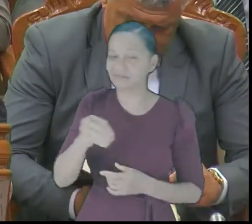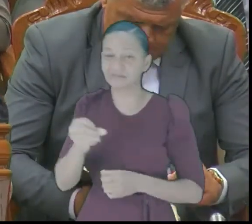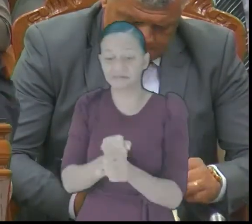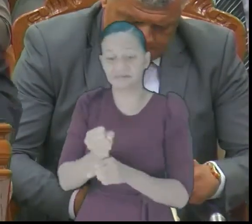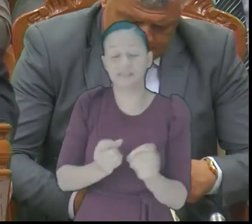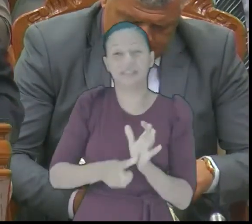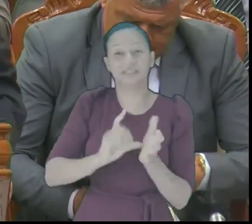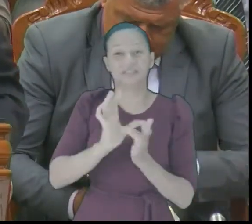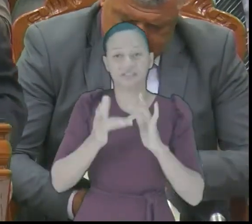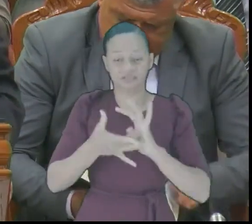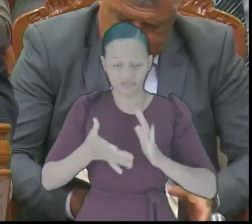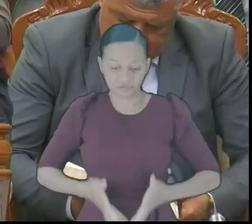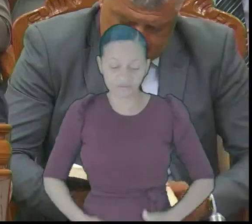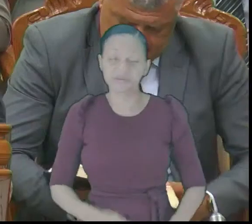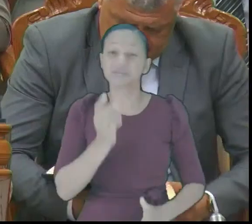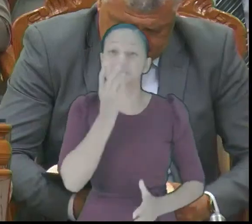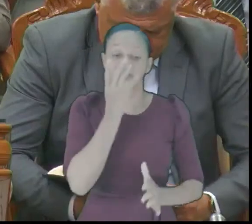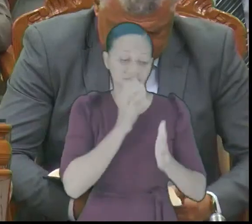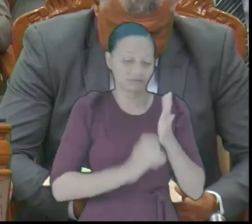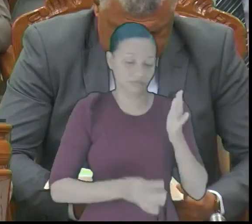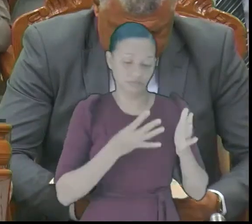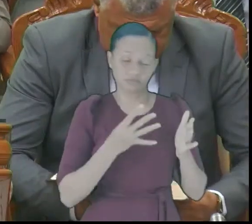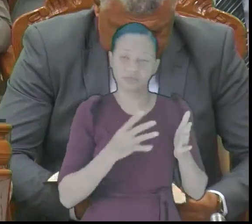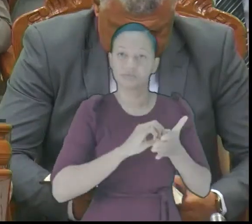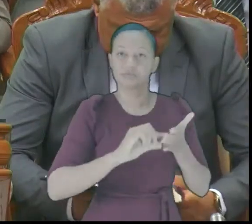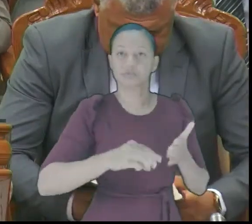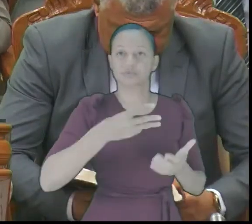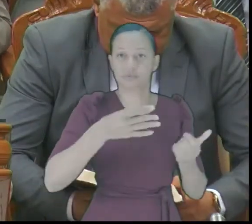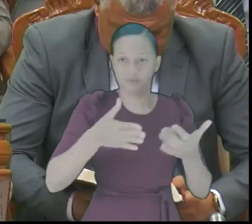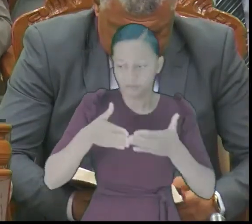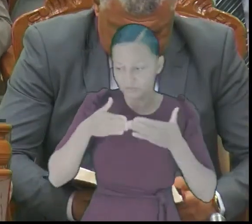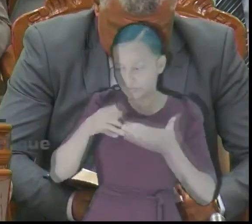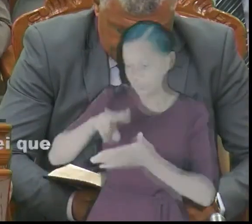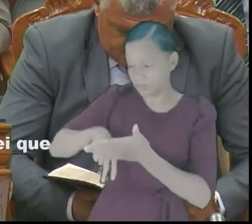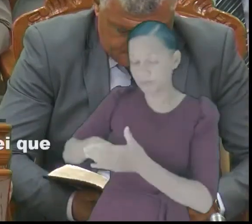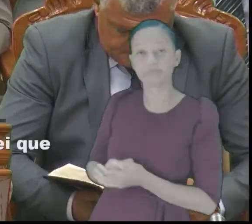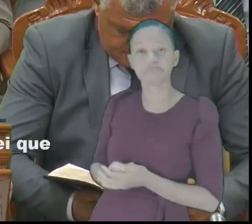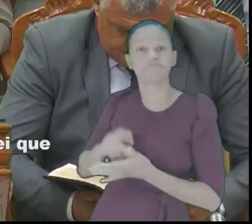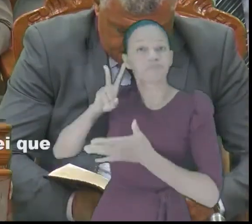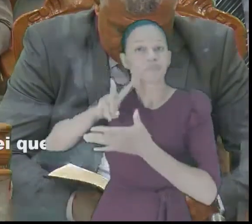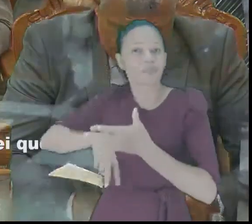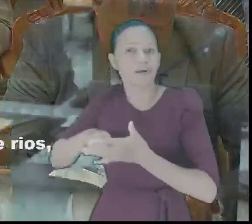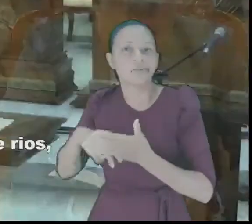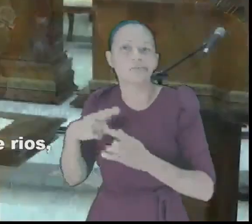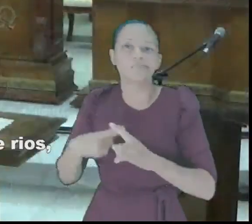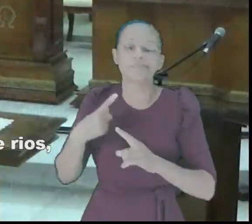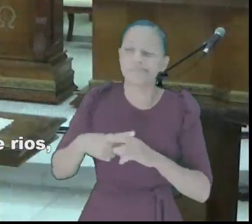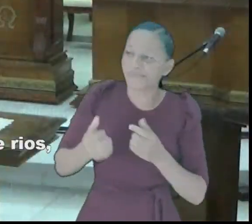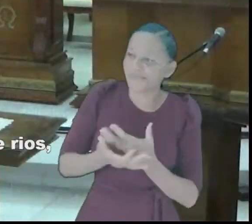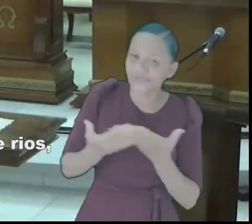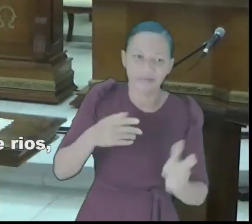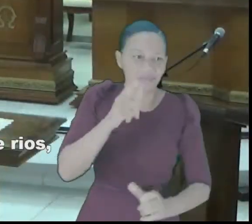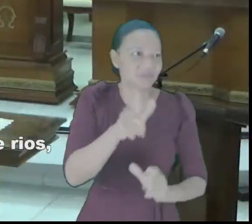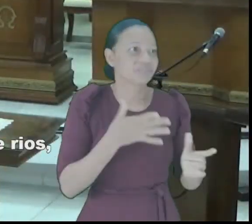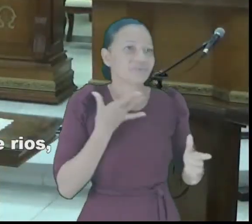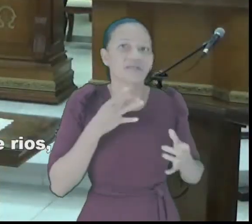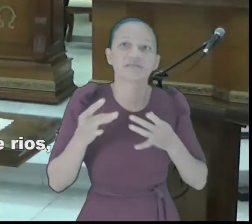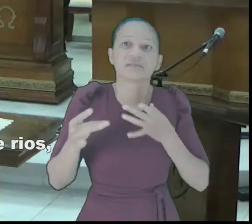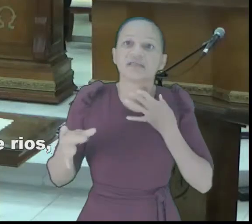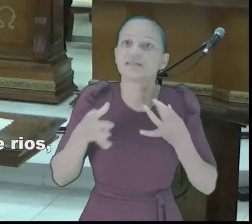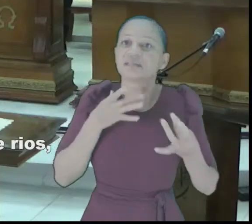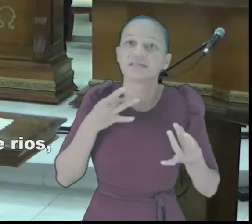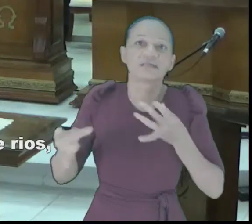Cristo. Isaías 44, 3. Por gentileza. Porque derramarei água sobre o sedento,